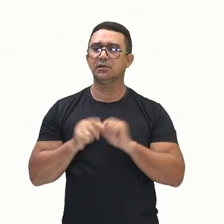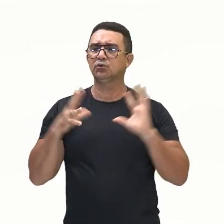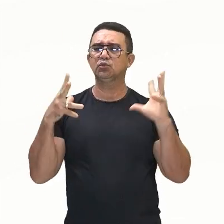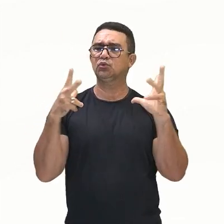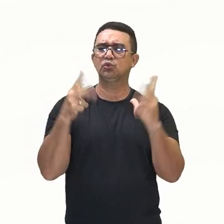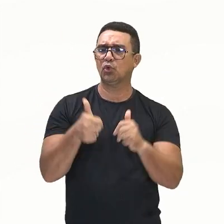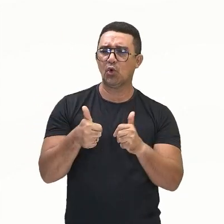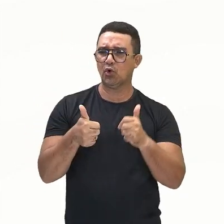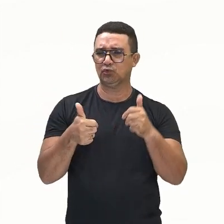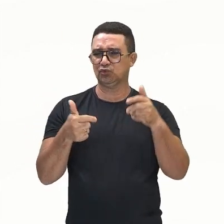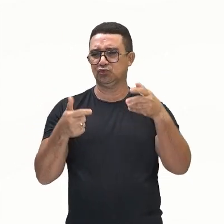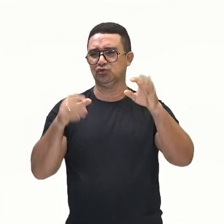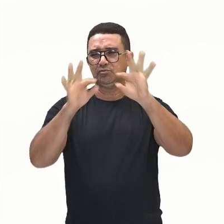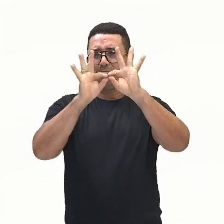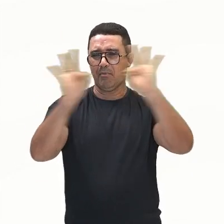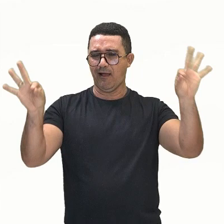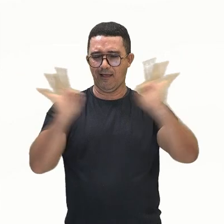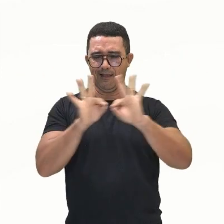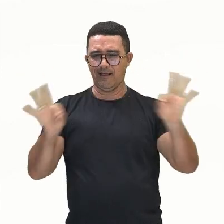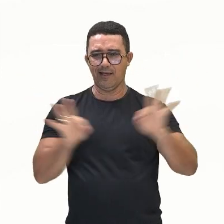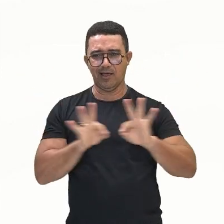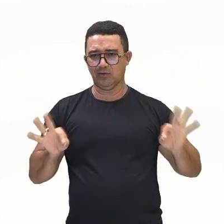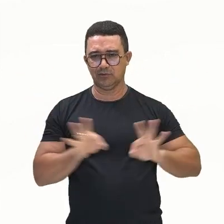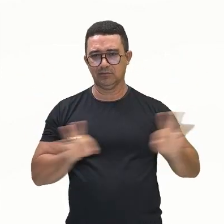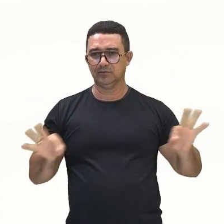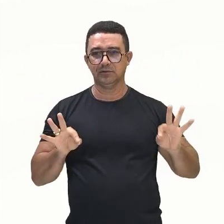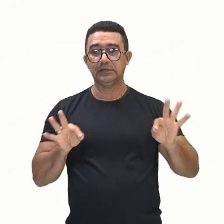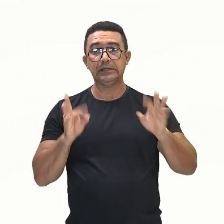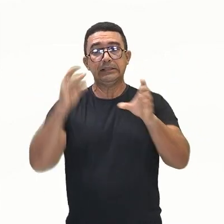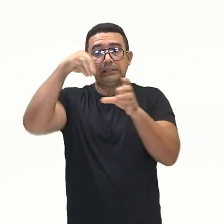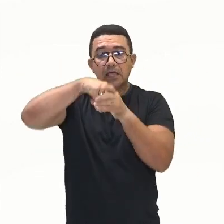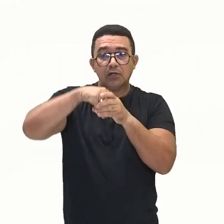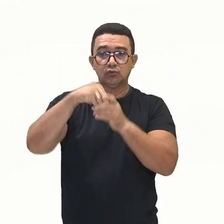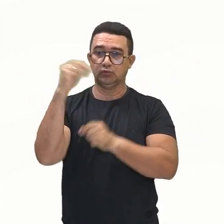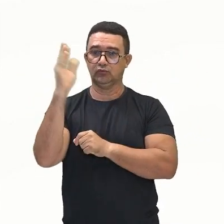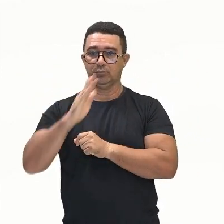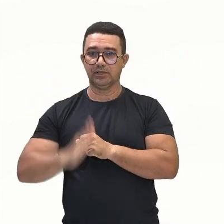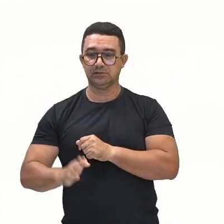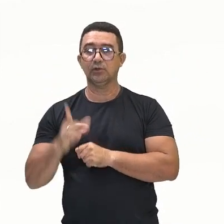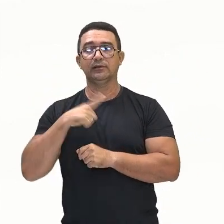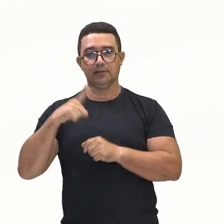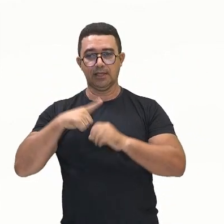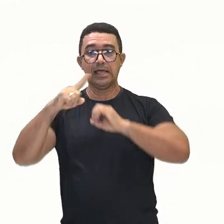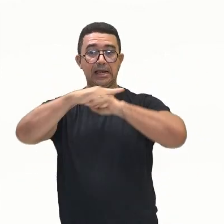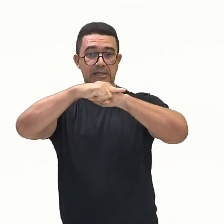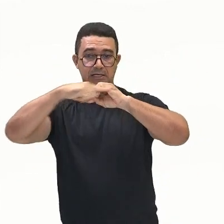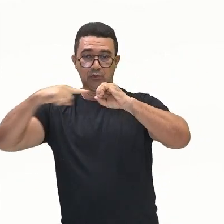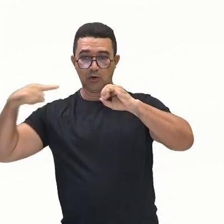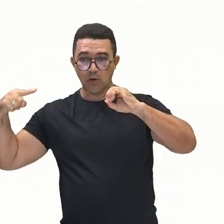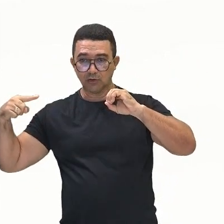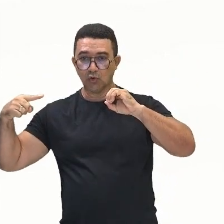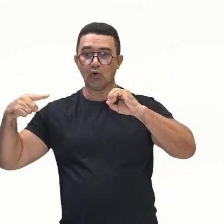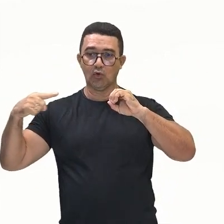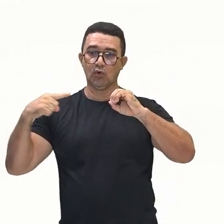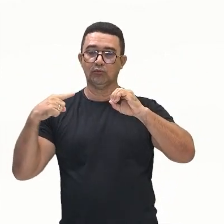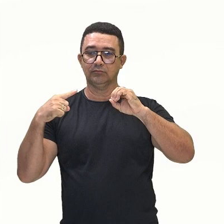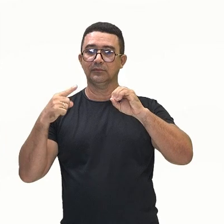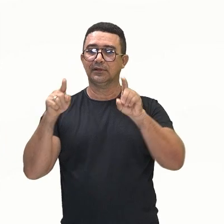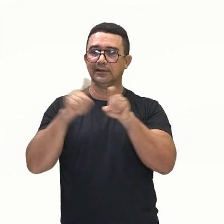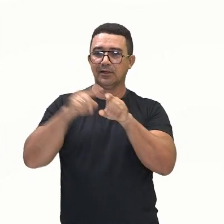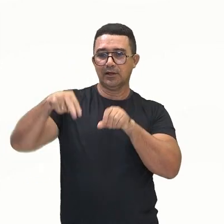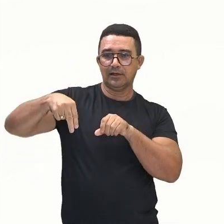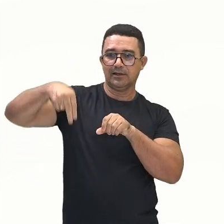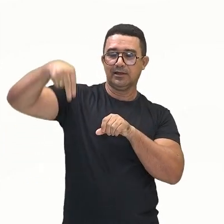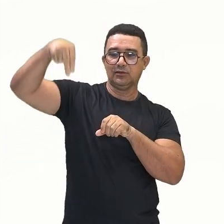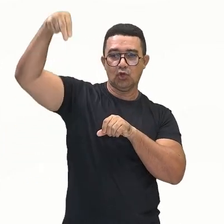esses paralelos que recortam o nosso território. Nós temos, então, aqui a linha do Equador, que passa aqui na região norte